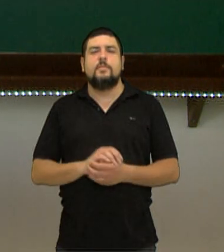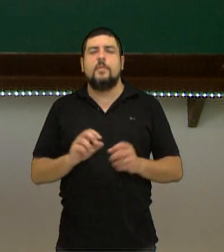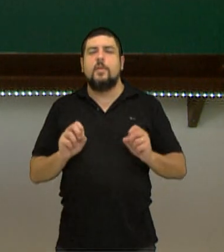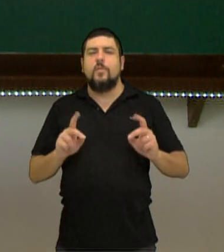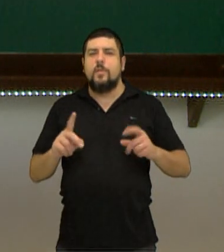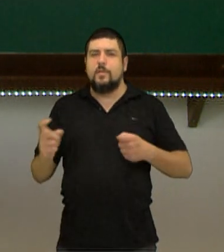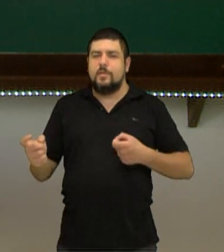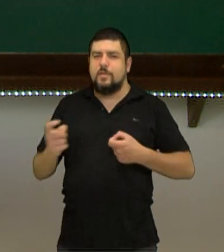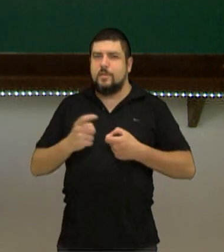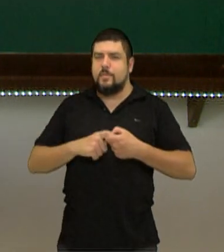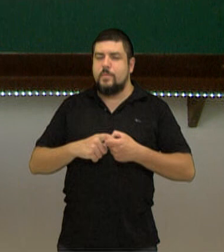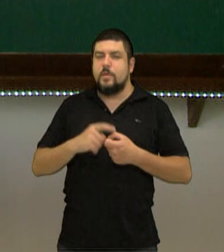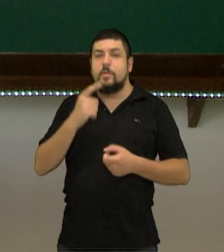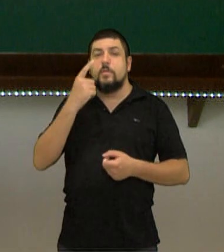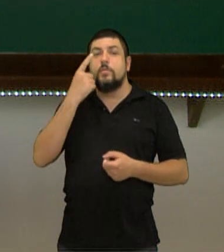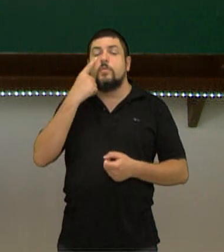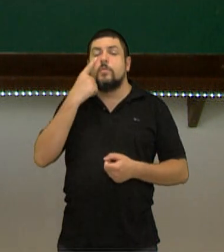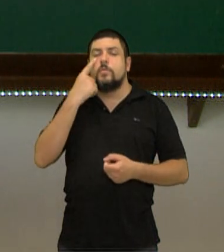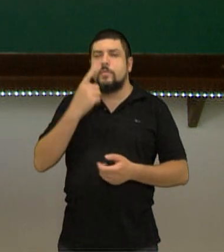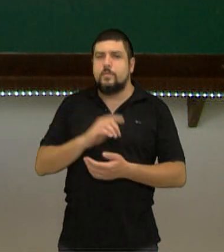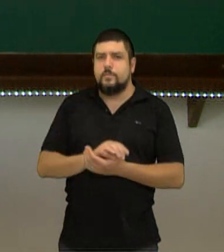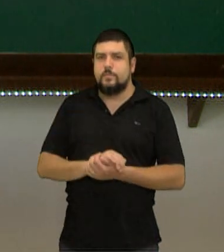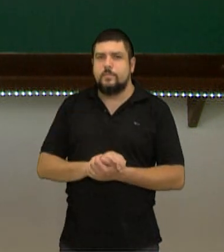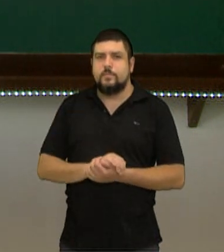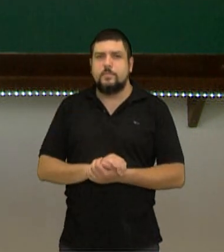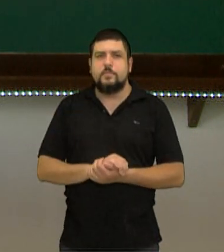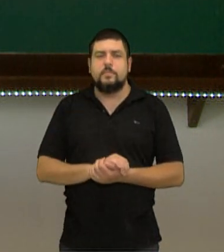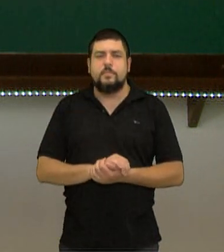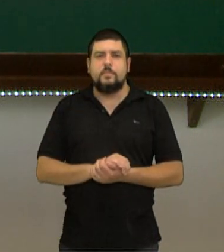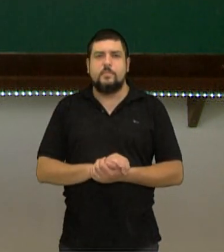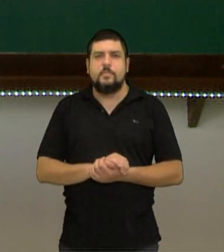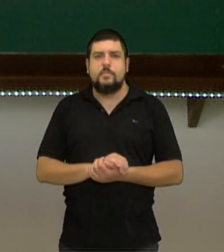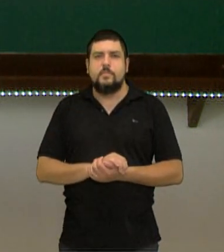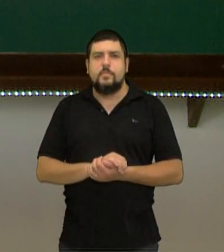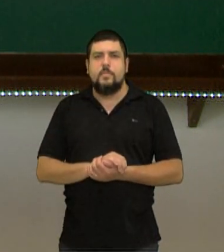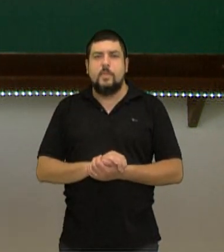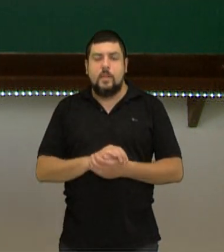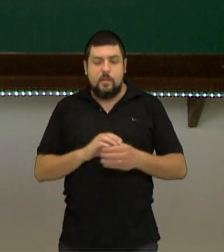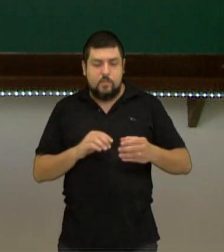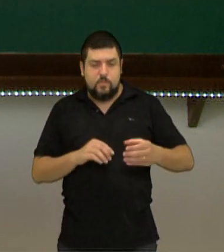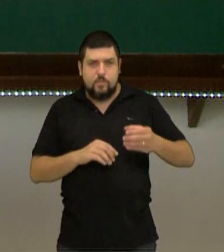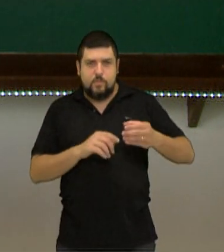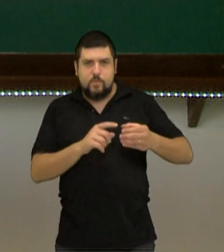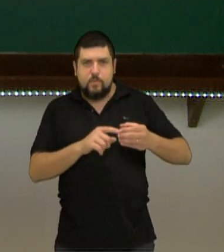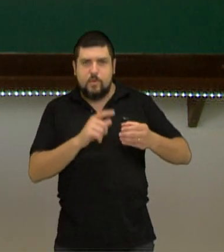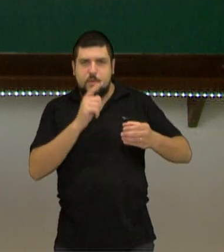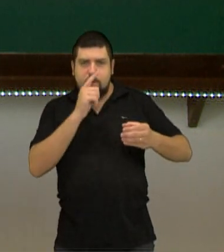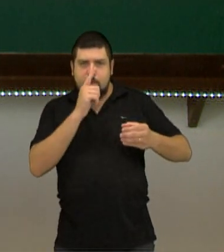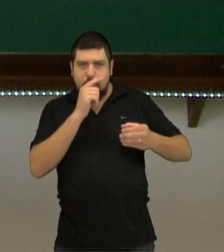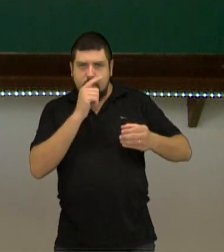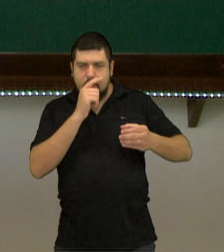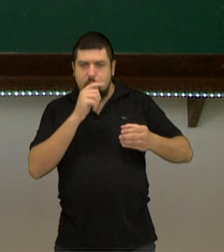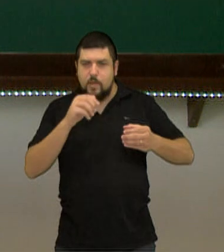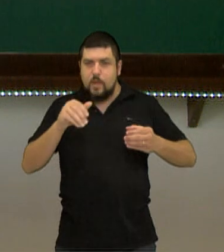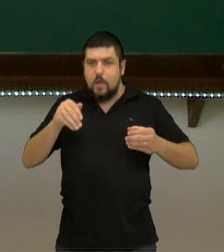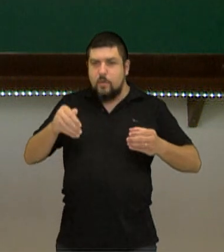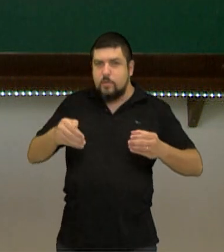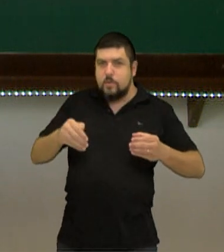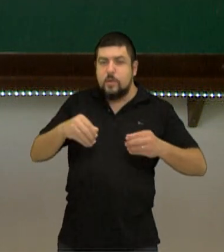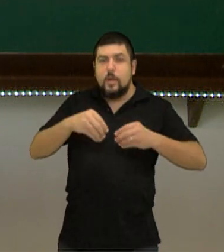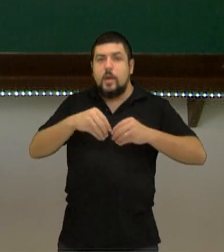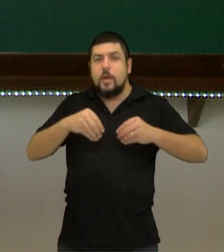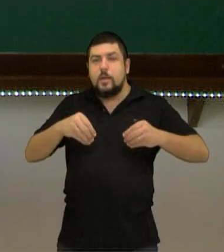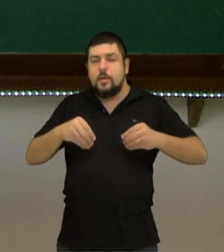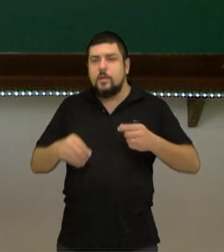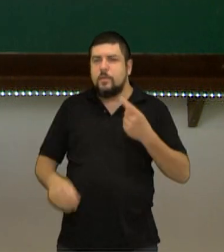Retornamos e nós vamos fazer a nossa mistura heterogênea. Então, nosso copo com água, a nossa colher e areia.